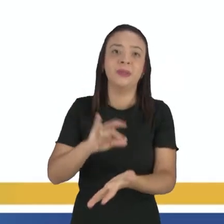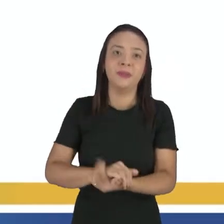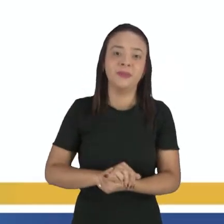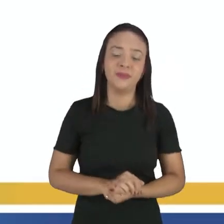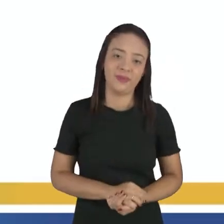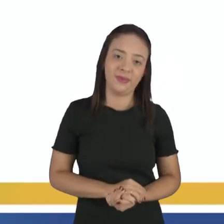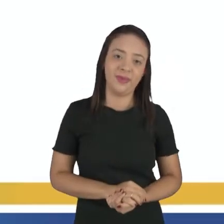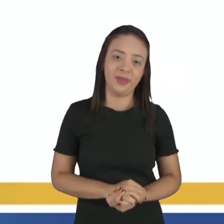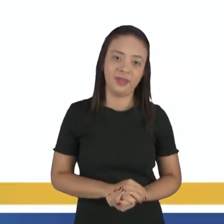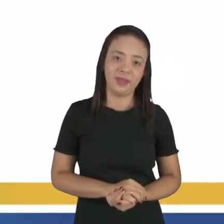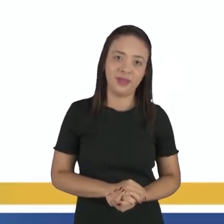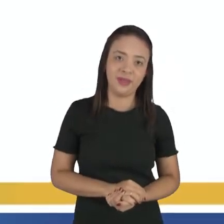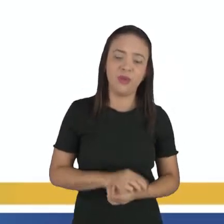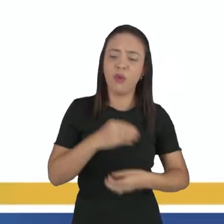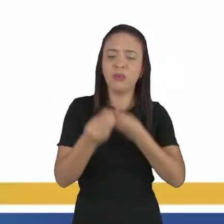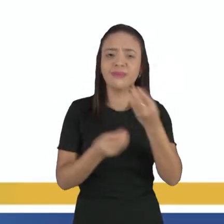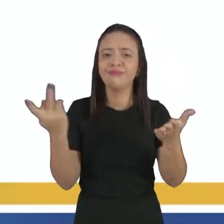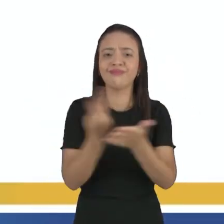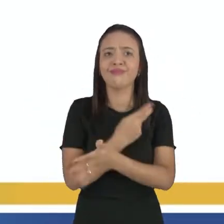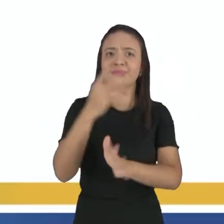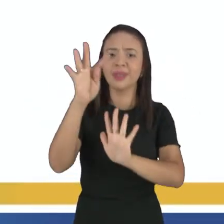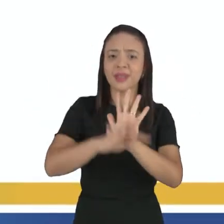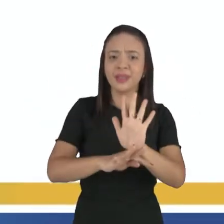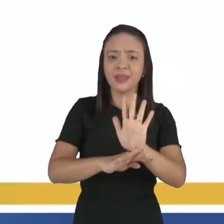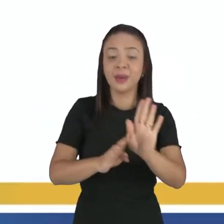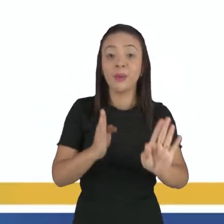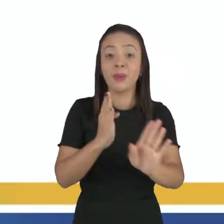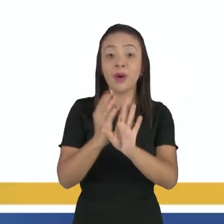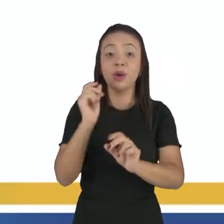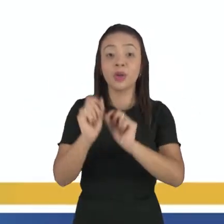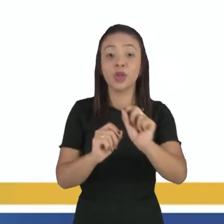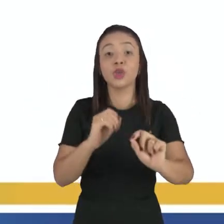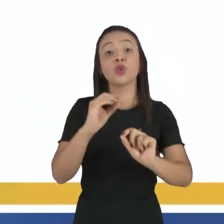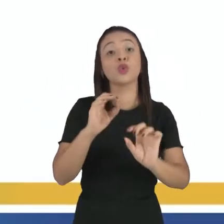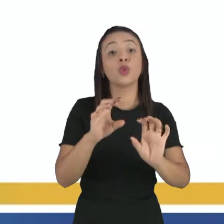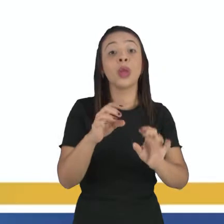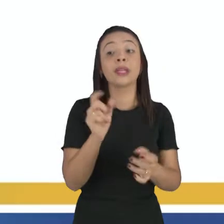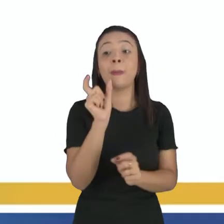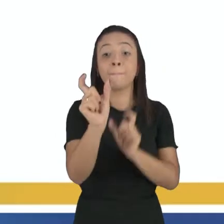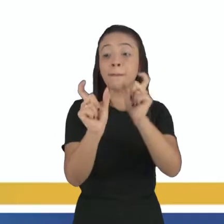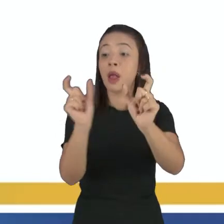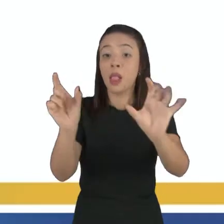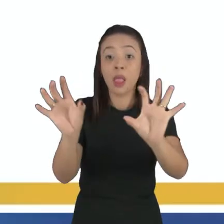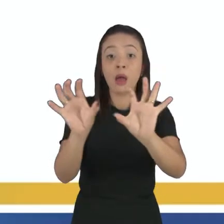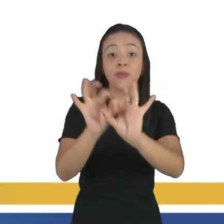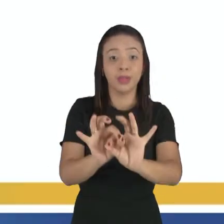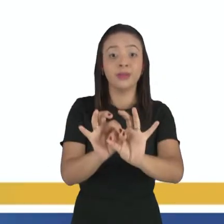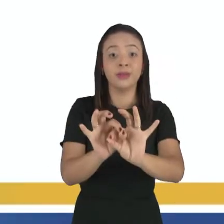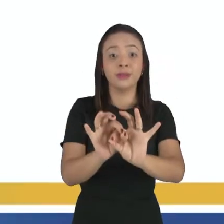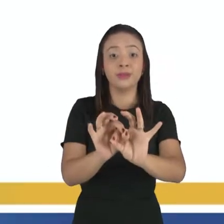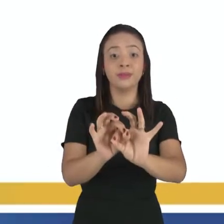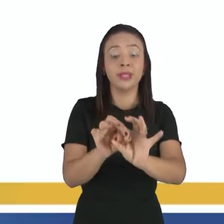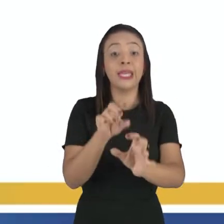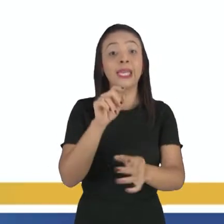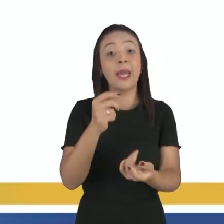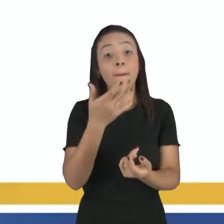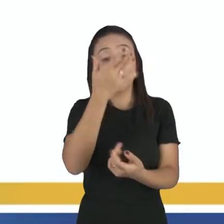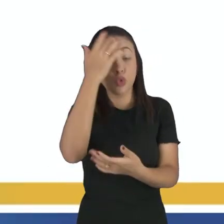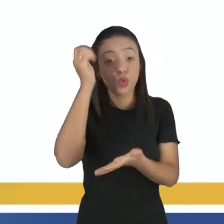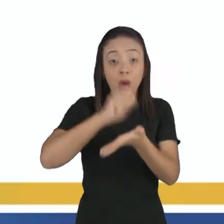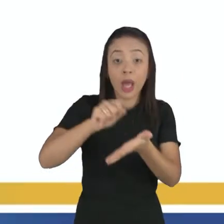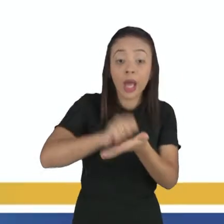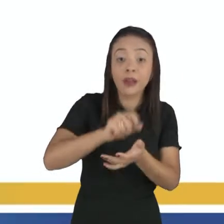e como que isso acontece no texto pessoal através dos conectivos adequados e polidos por quem escreve